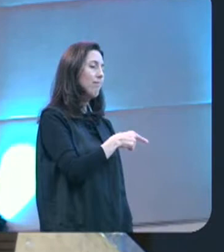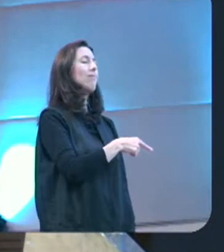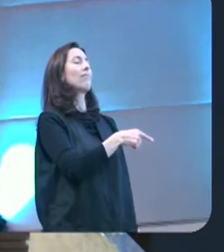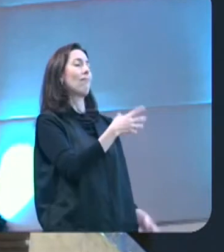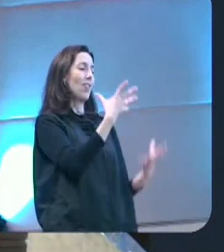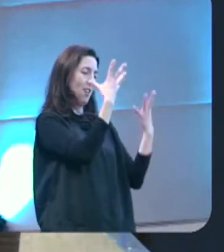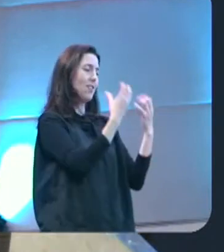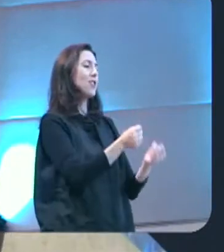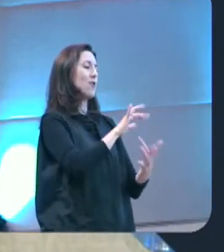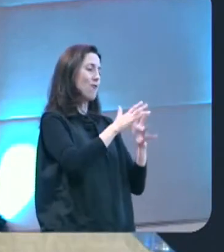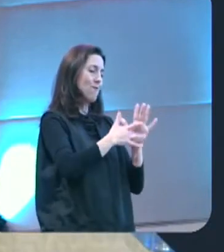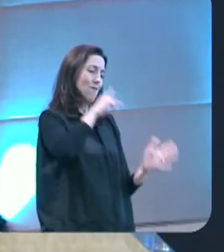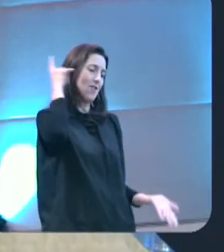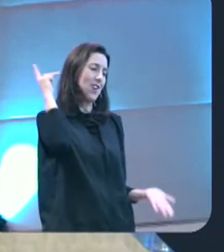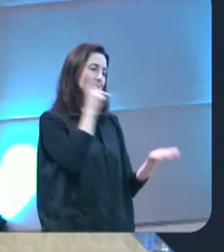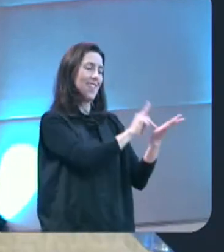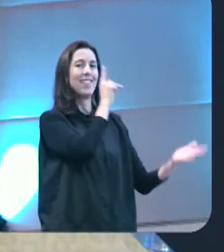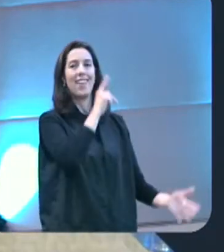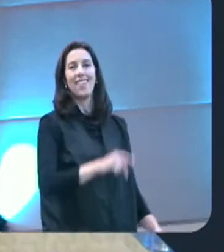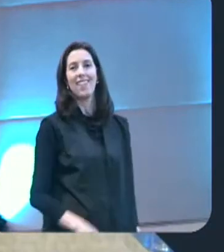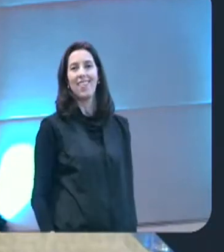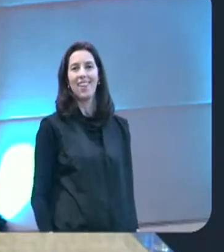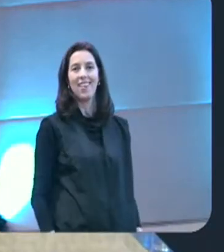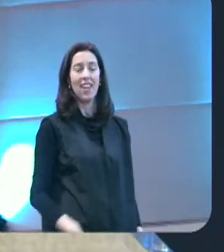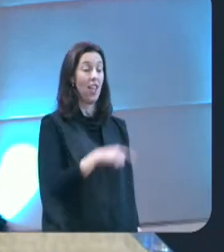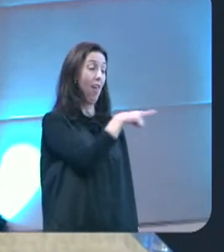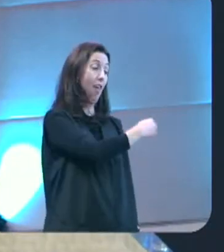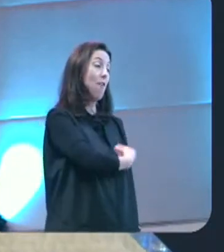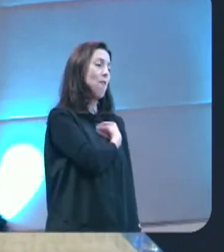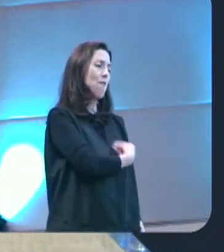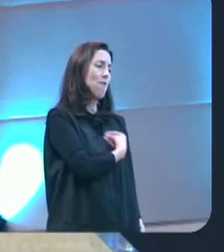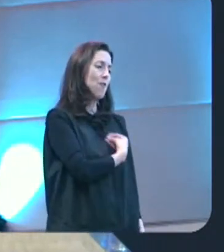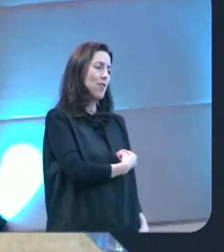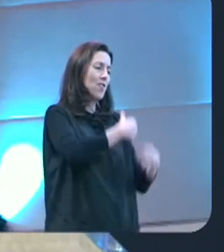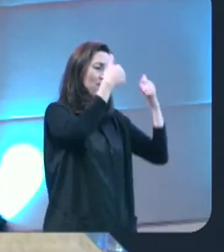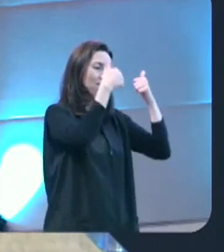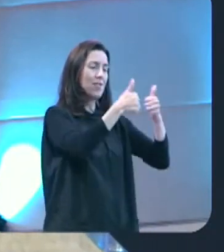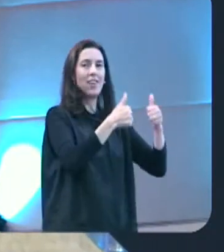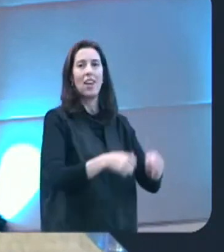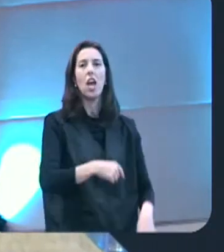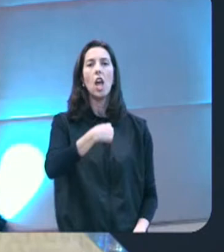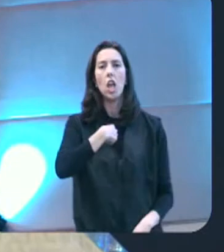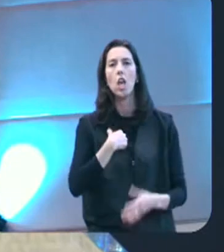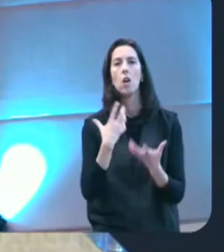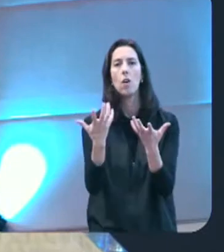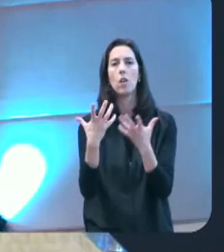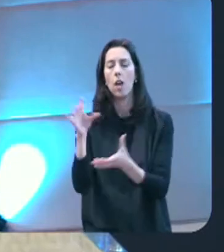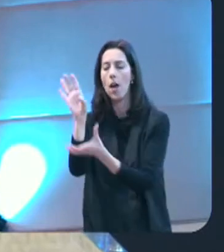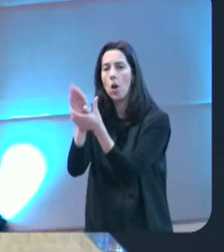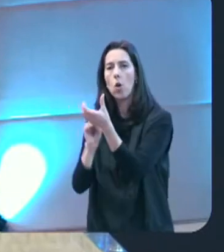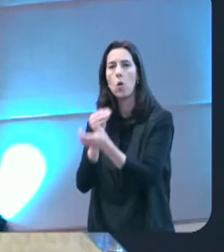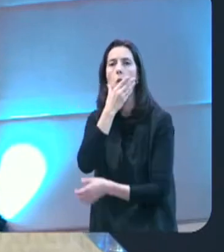Paulo: para mim o viver é Cristo.